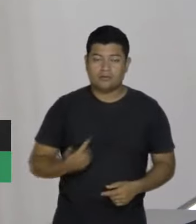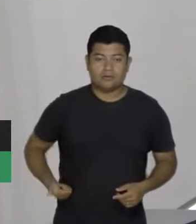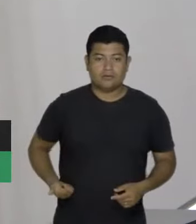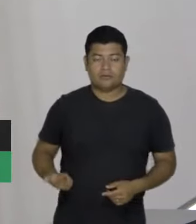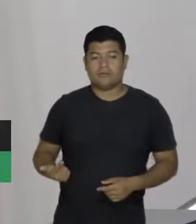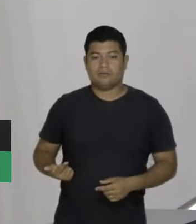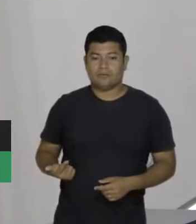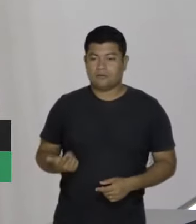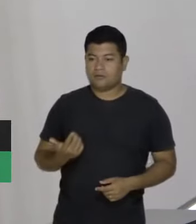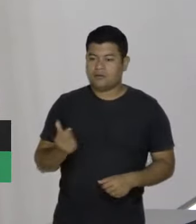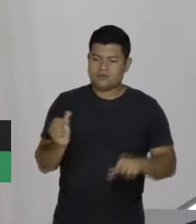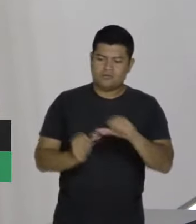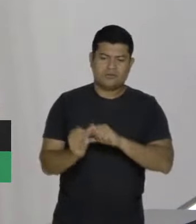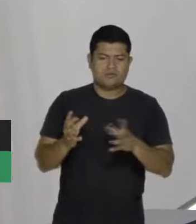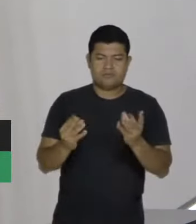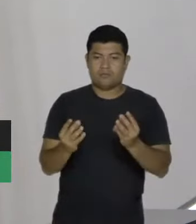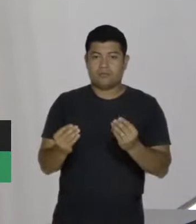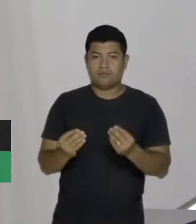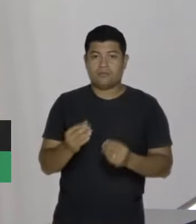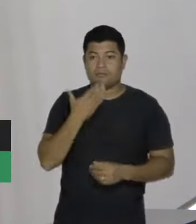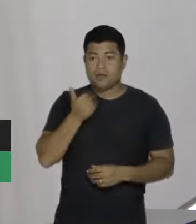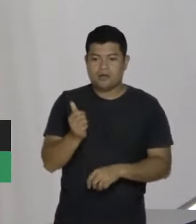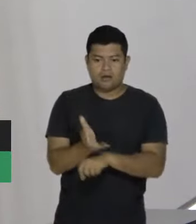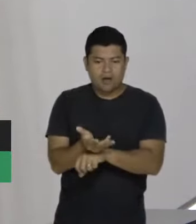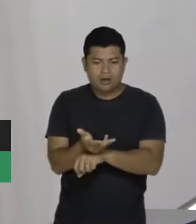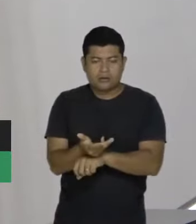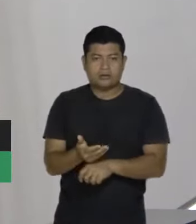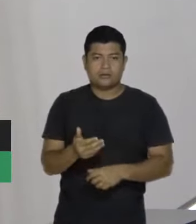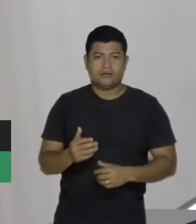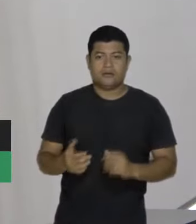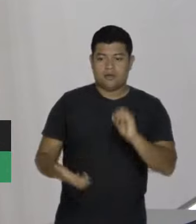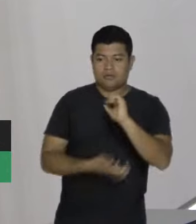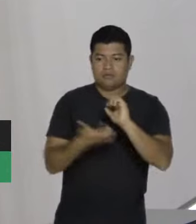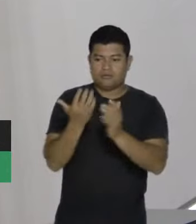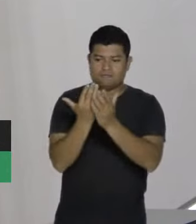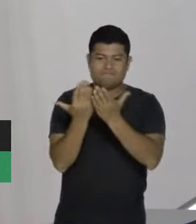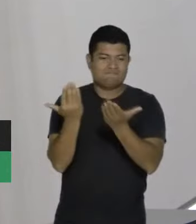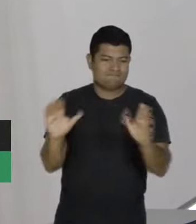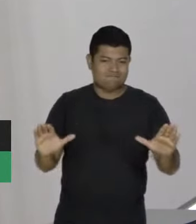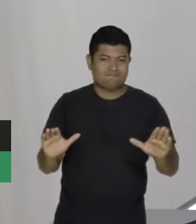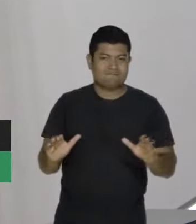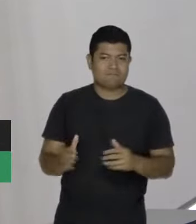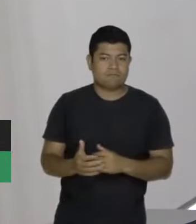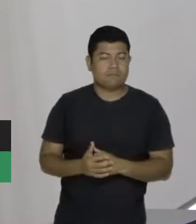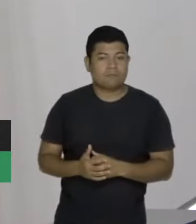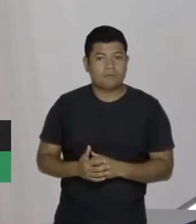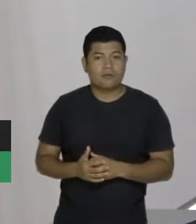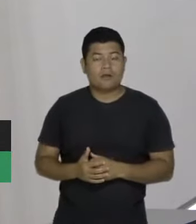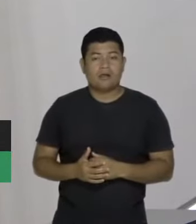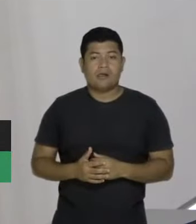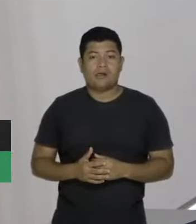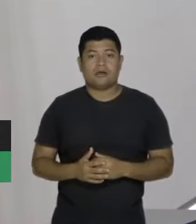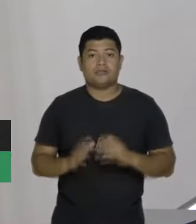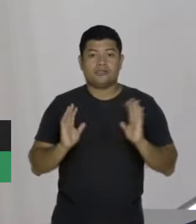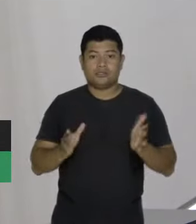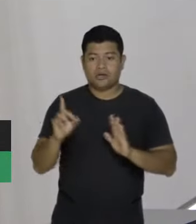mudanças, melhorar, agilizar, desburocratizar, já baixou